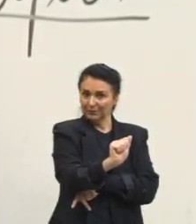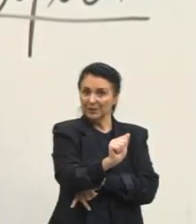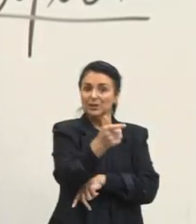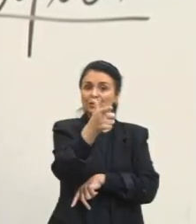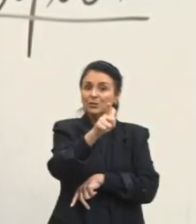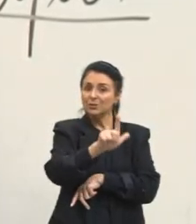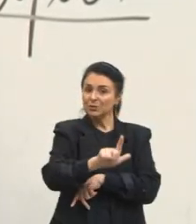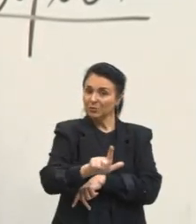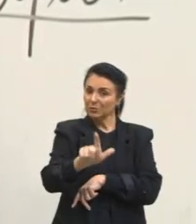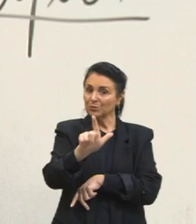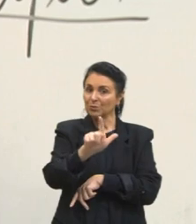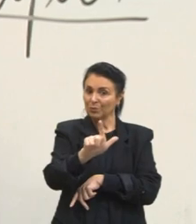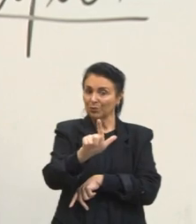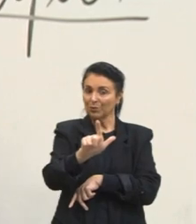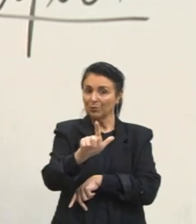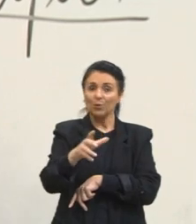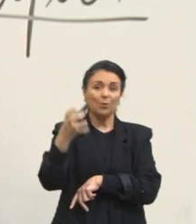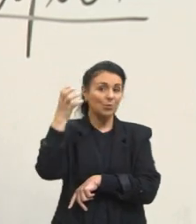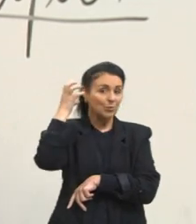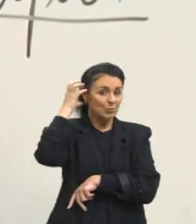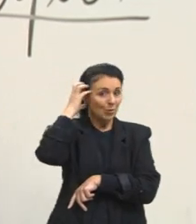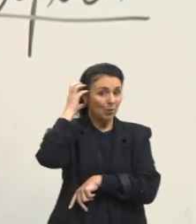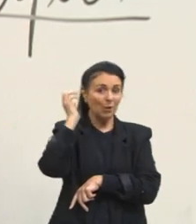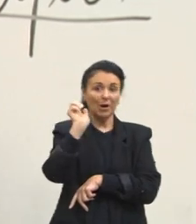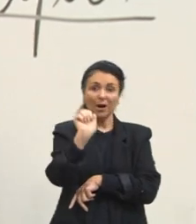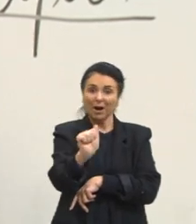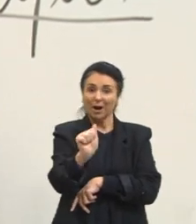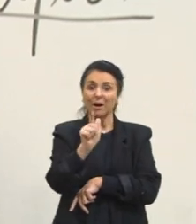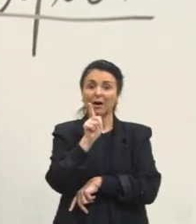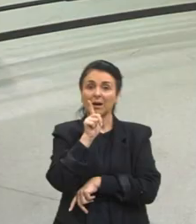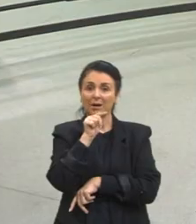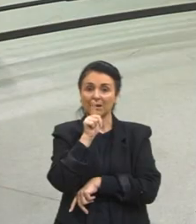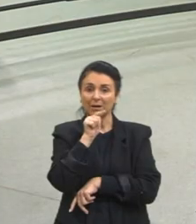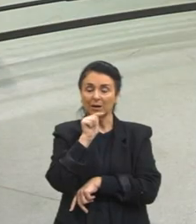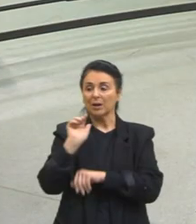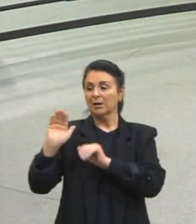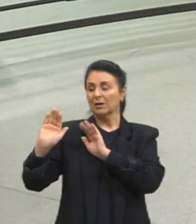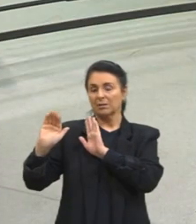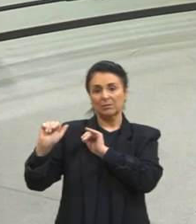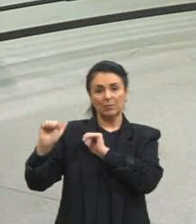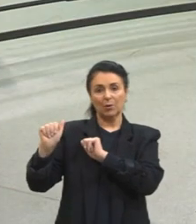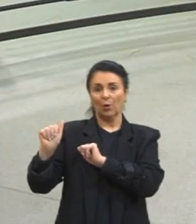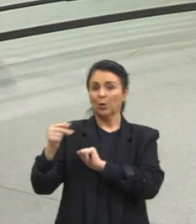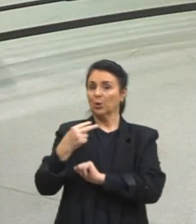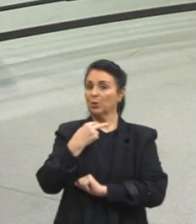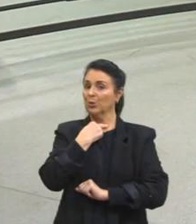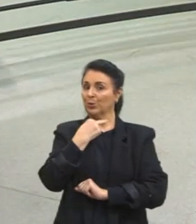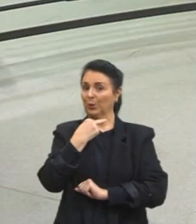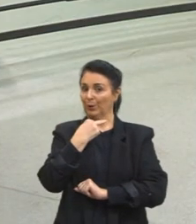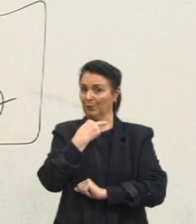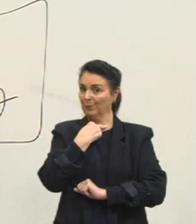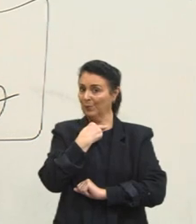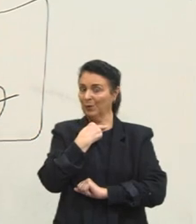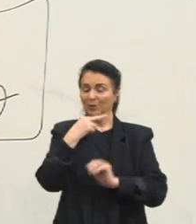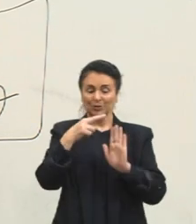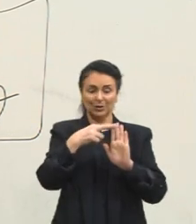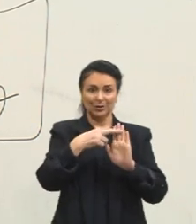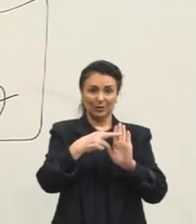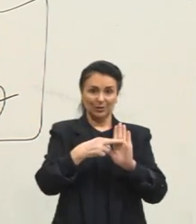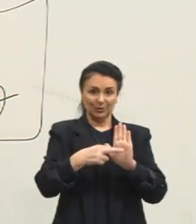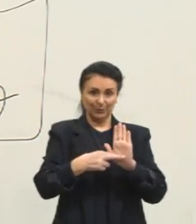repete tranquilamente na língua espanhola na língua portuguesa na língua espanhola isso não acontece a real Academia